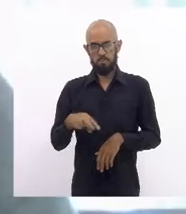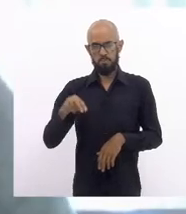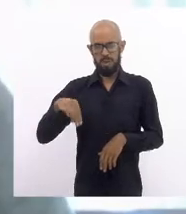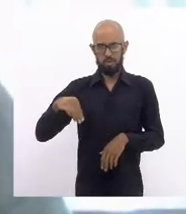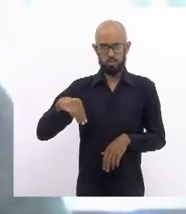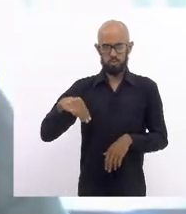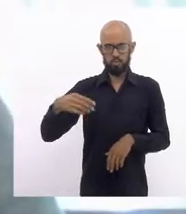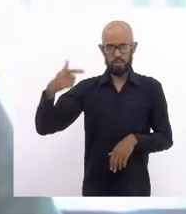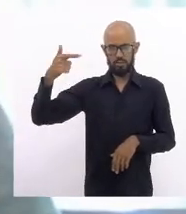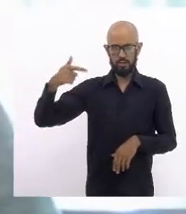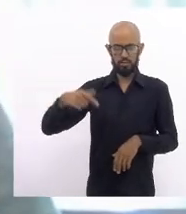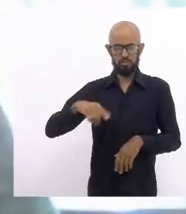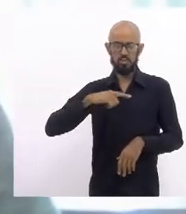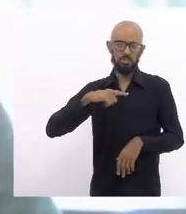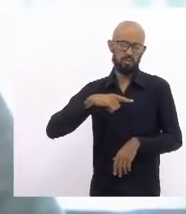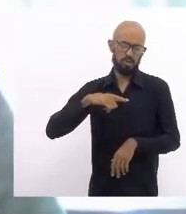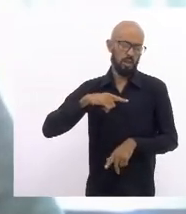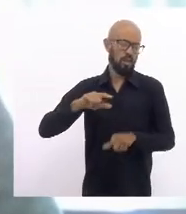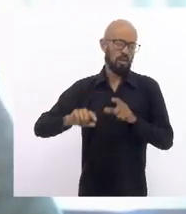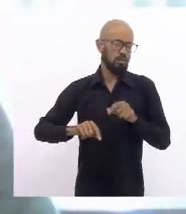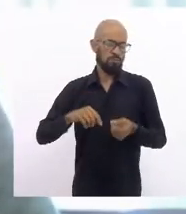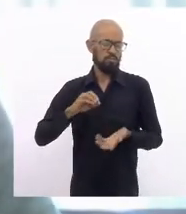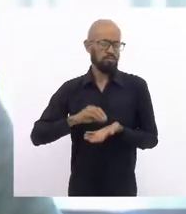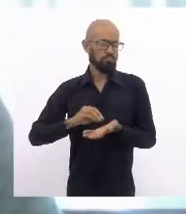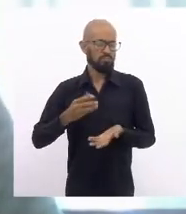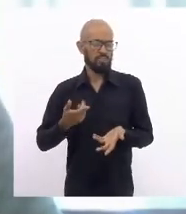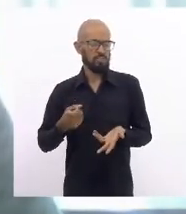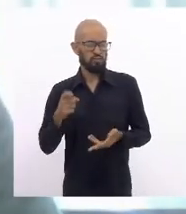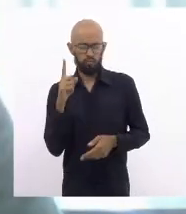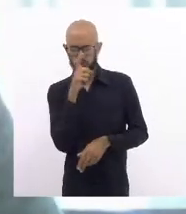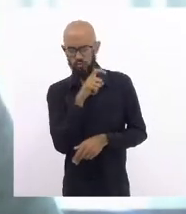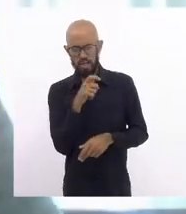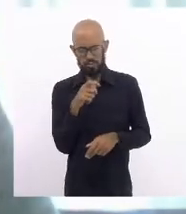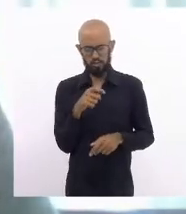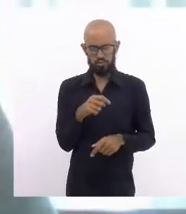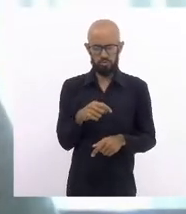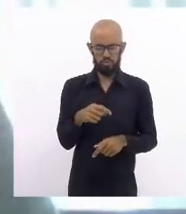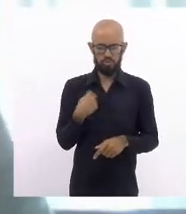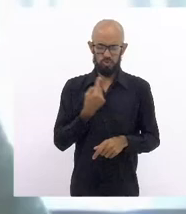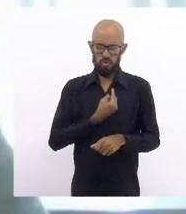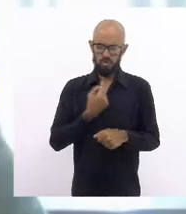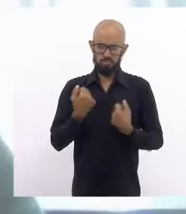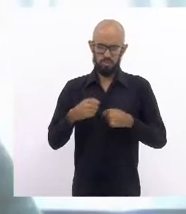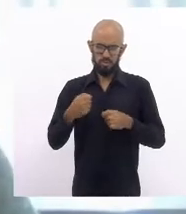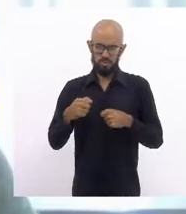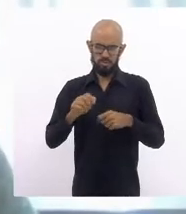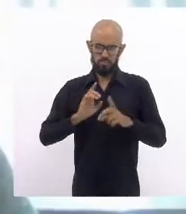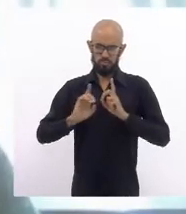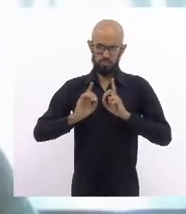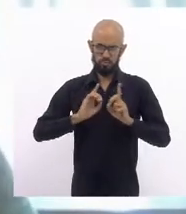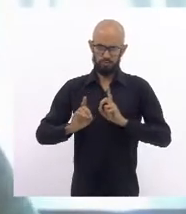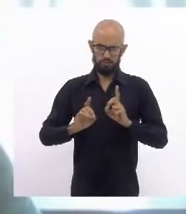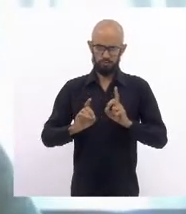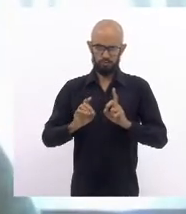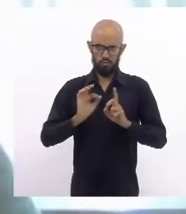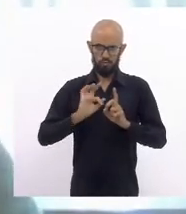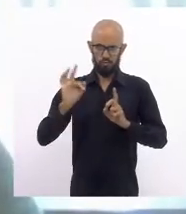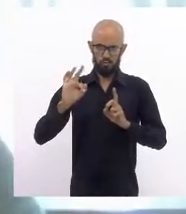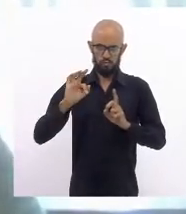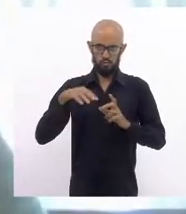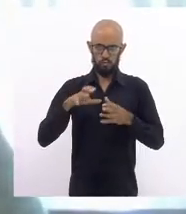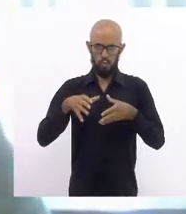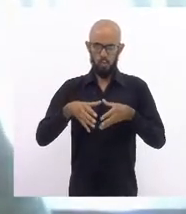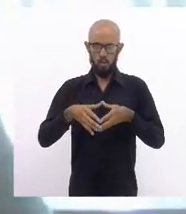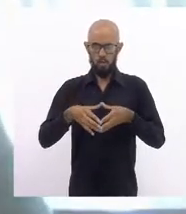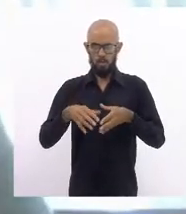enorme. Né? Eu acho que a gente aqui na Assembleia Legislativa tem que debater sim o futuro do Clube Tamoios e